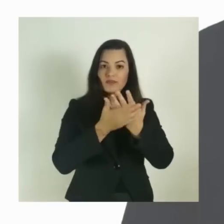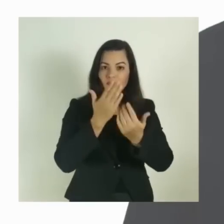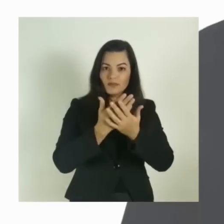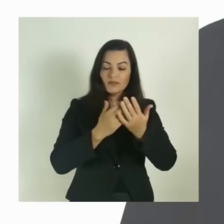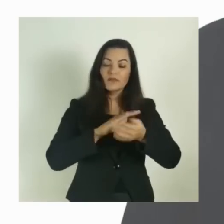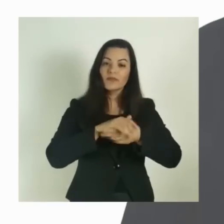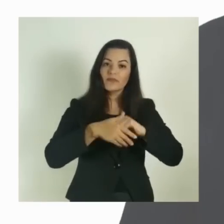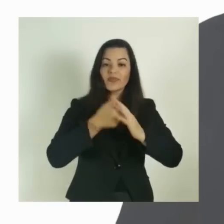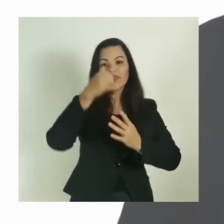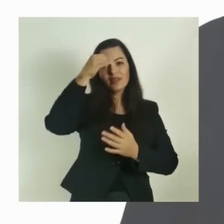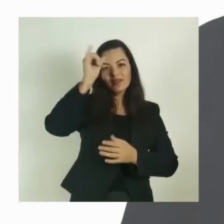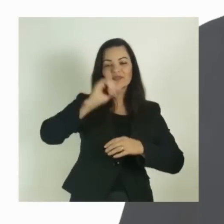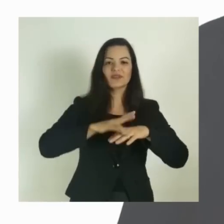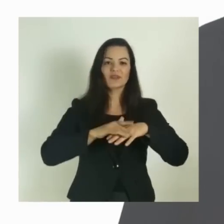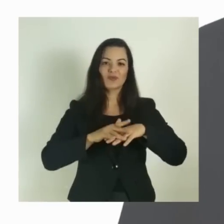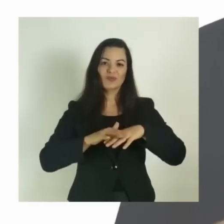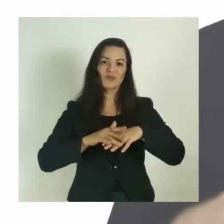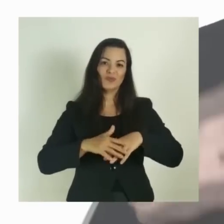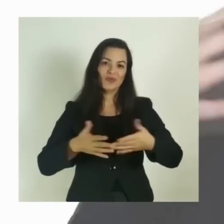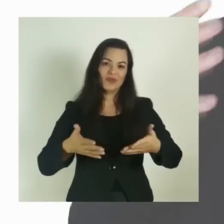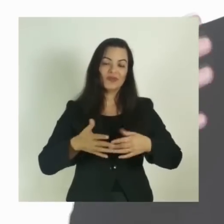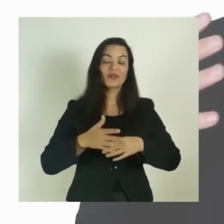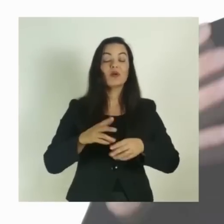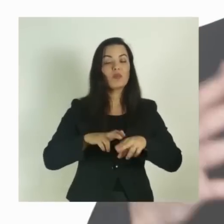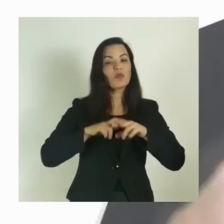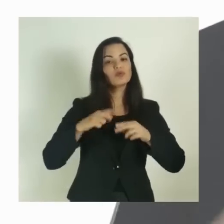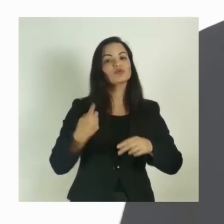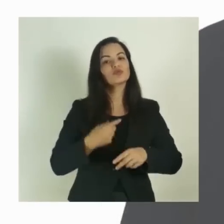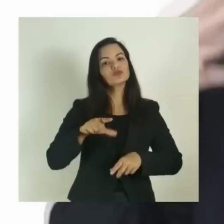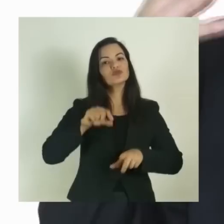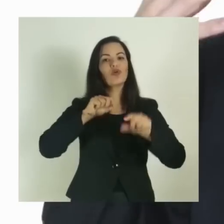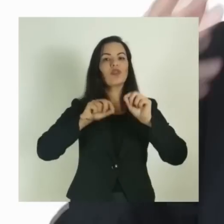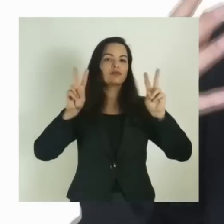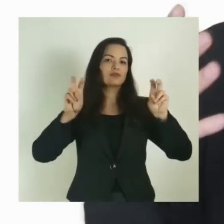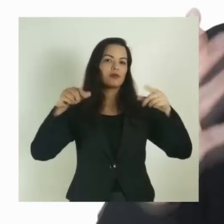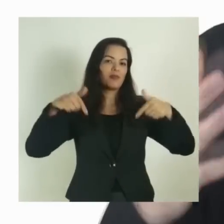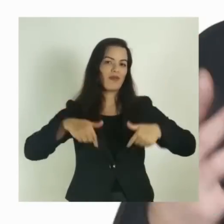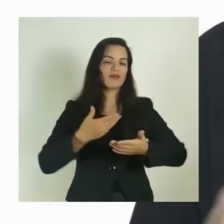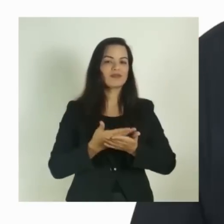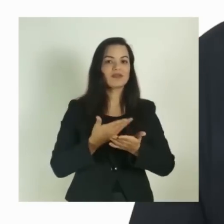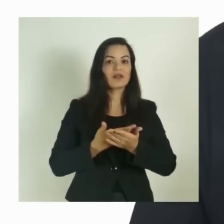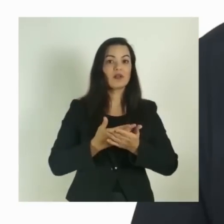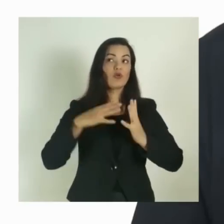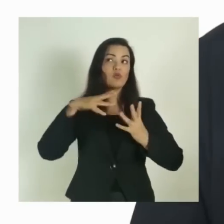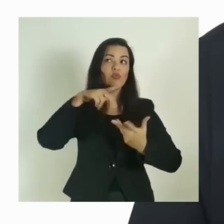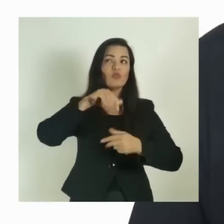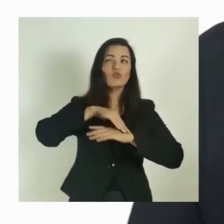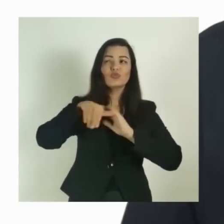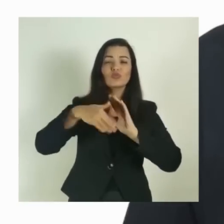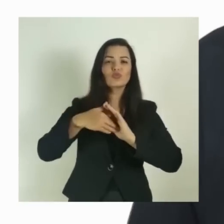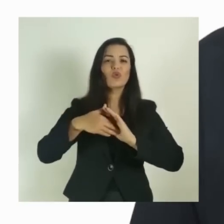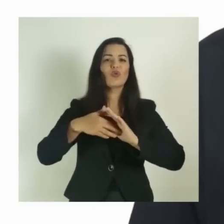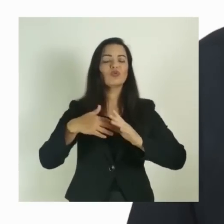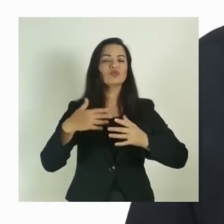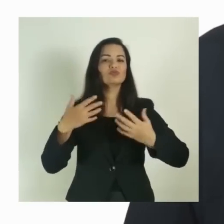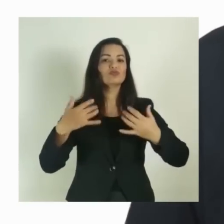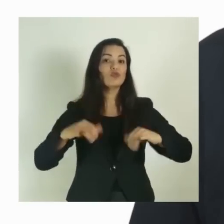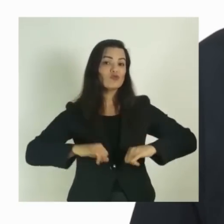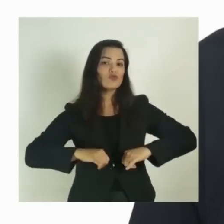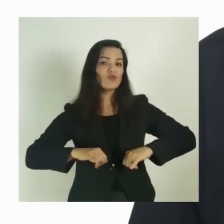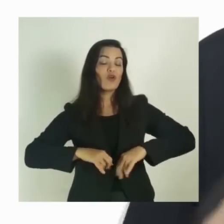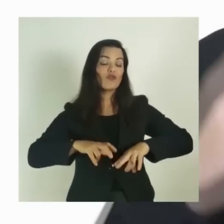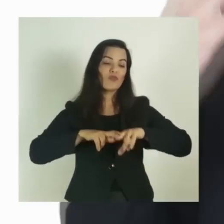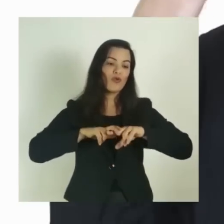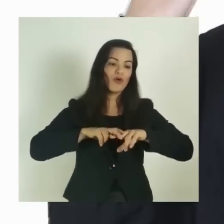isso que escolhemos esta música como temática para esta aula. O mundo inteiro está sendo afetado pelo lado